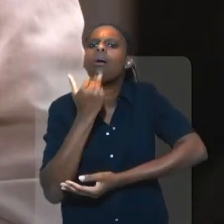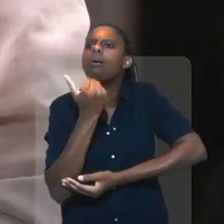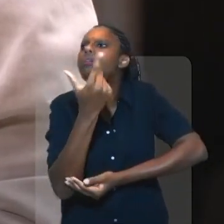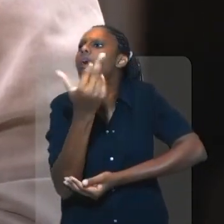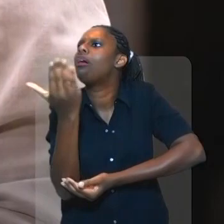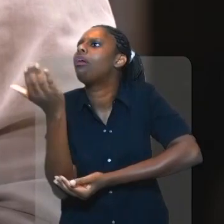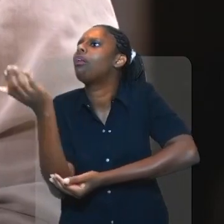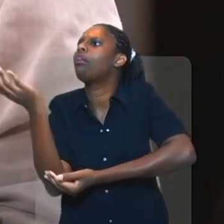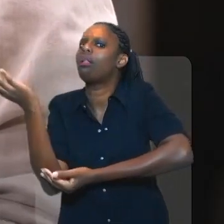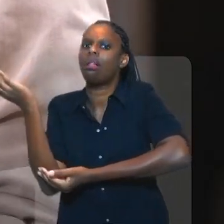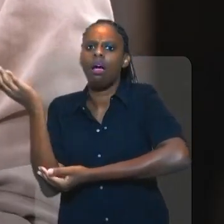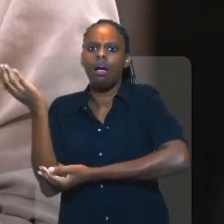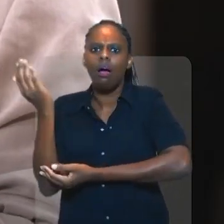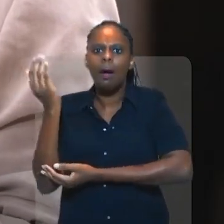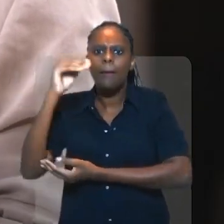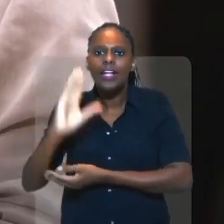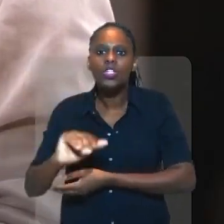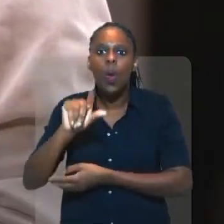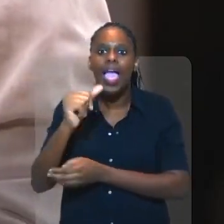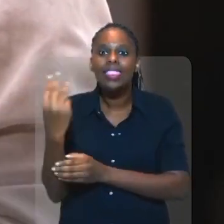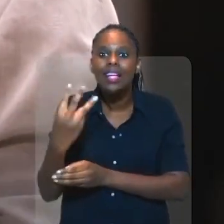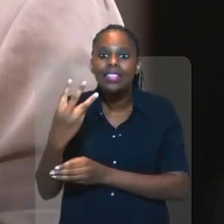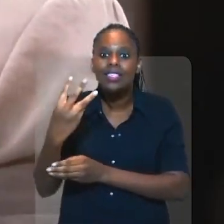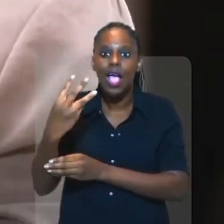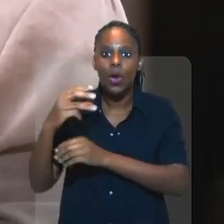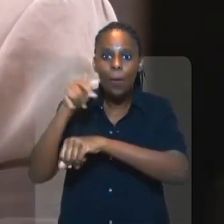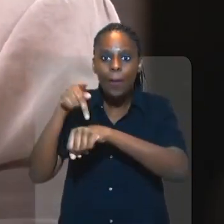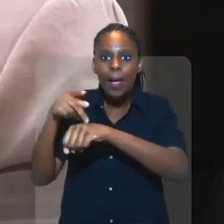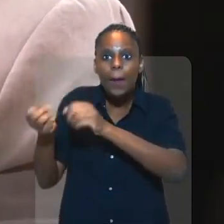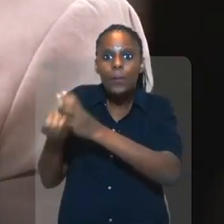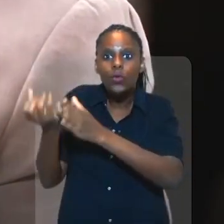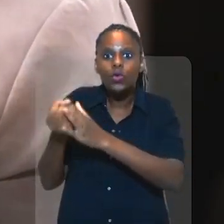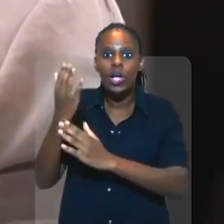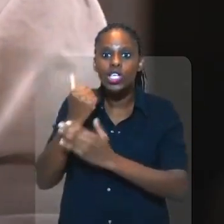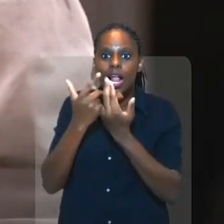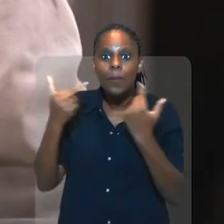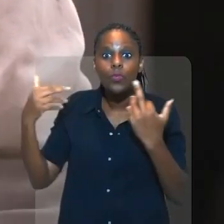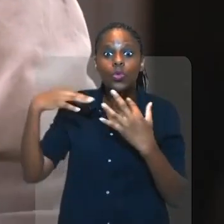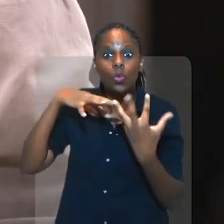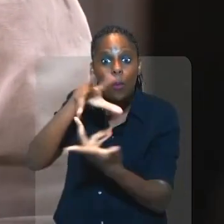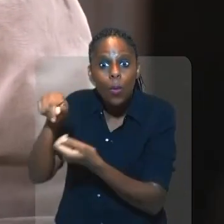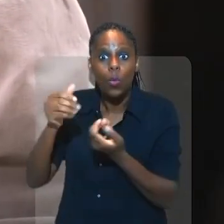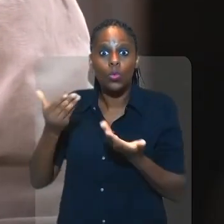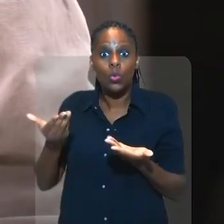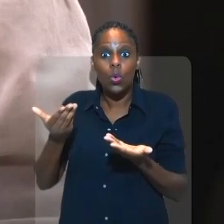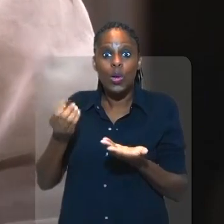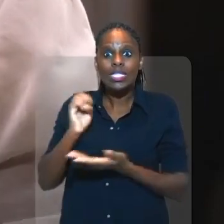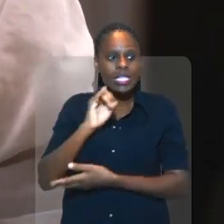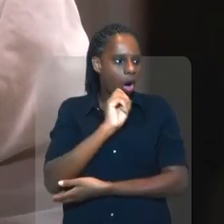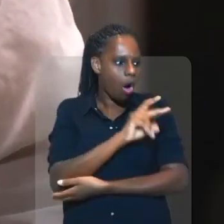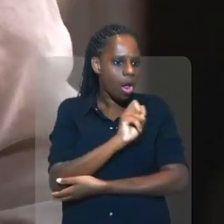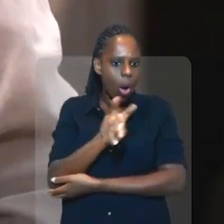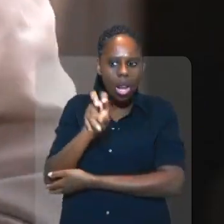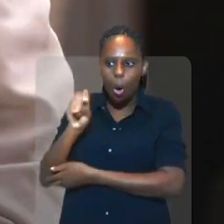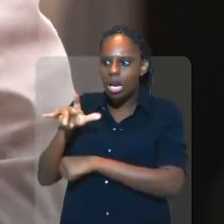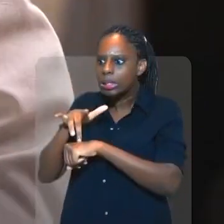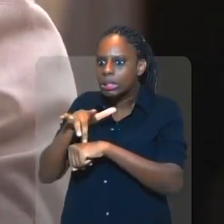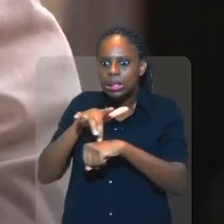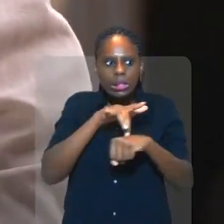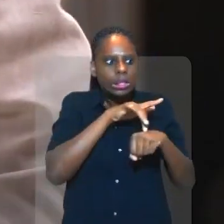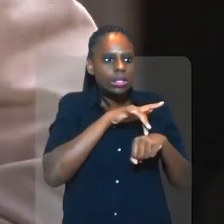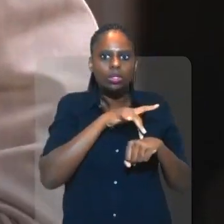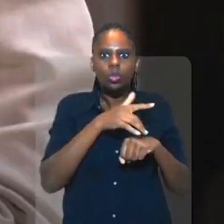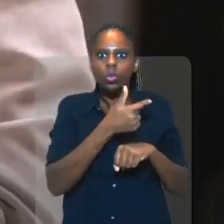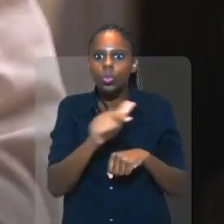comida esse país que é um terceiro produtor de alimento do mundo se você não se